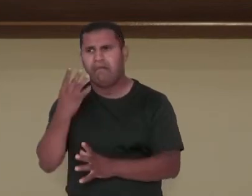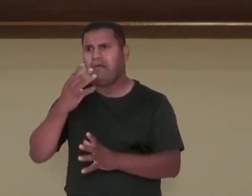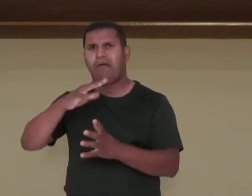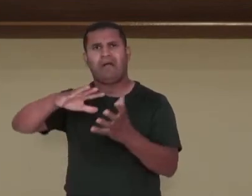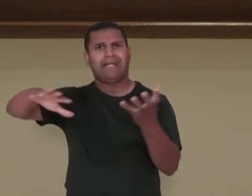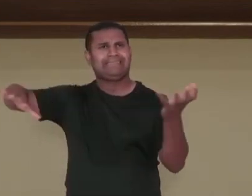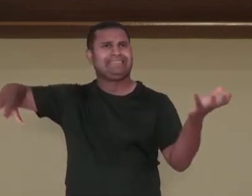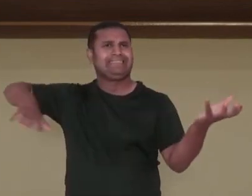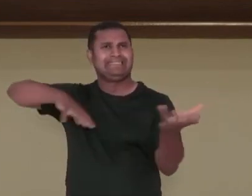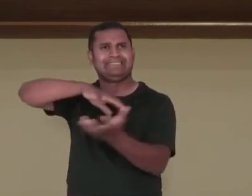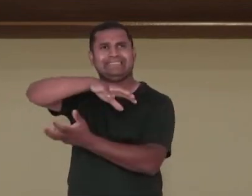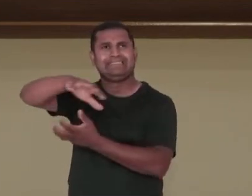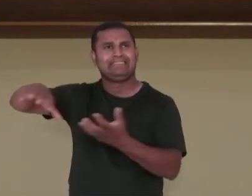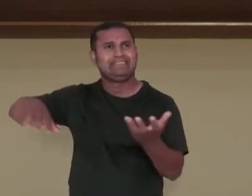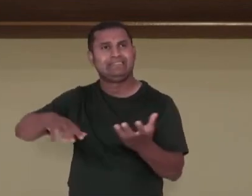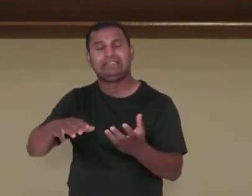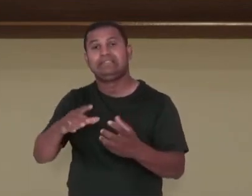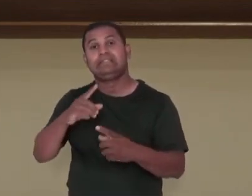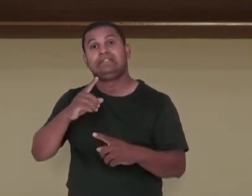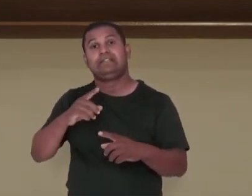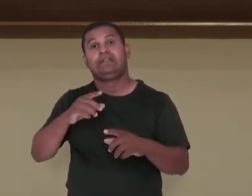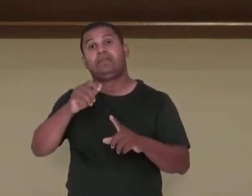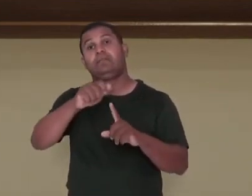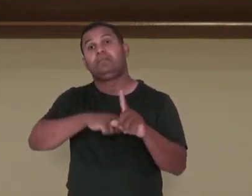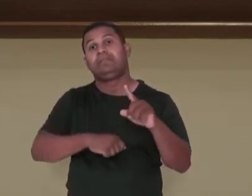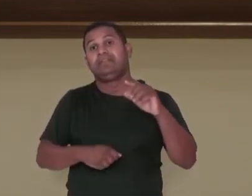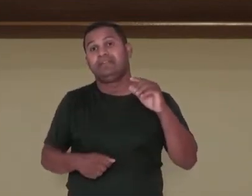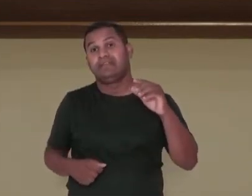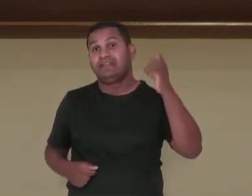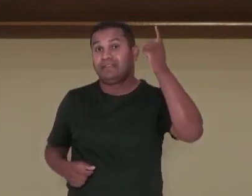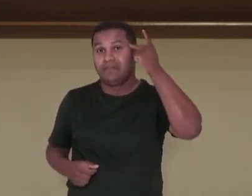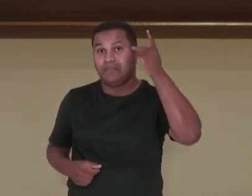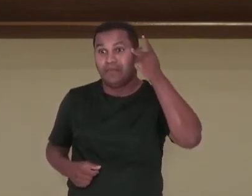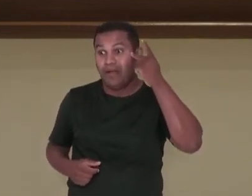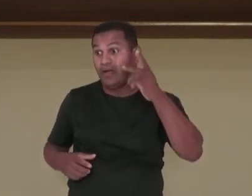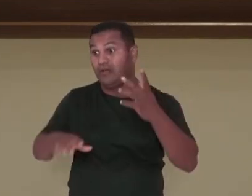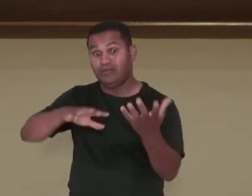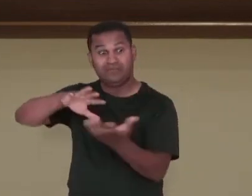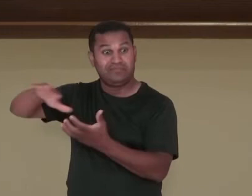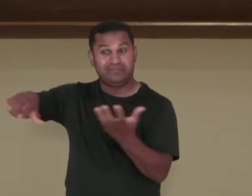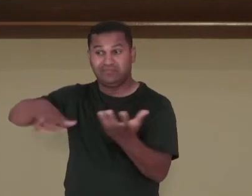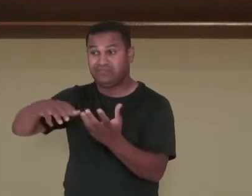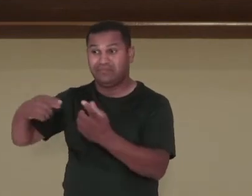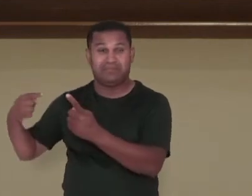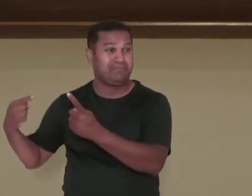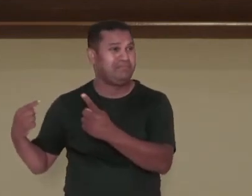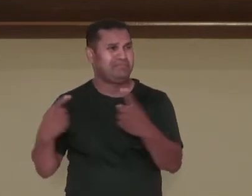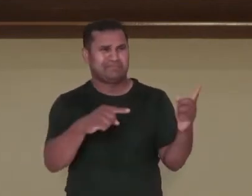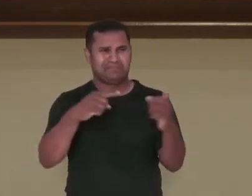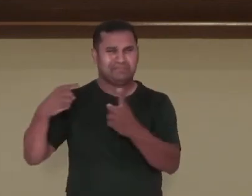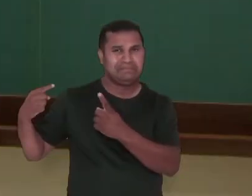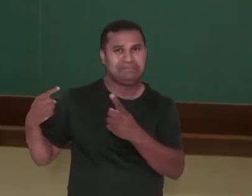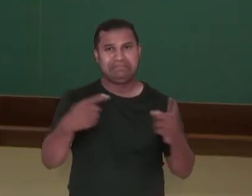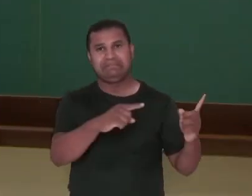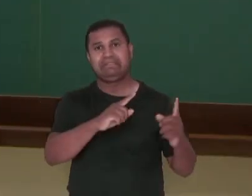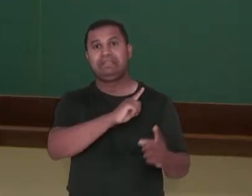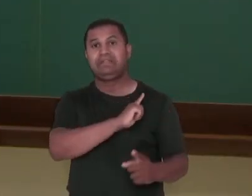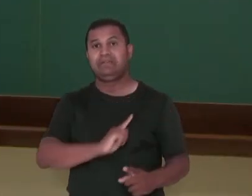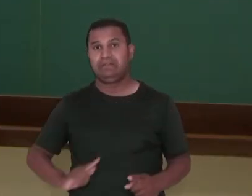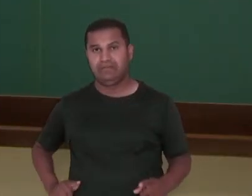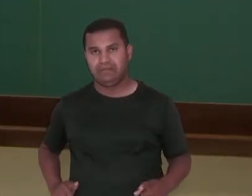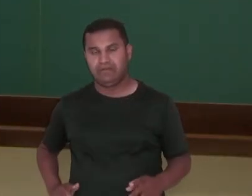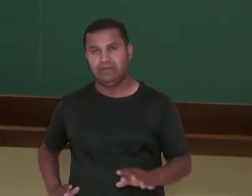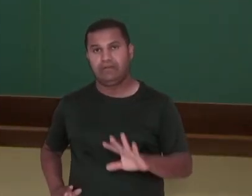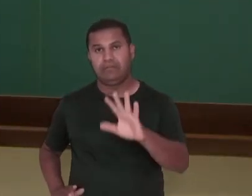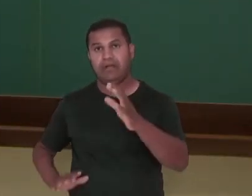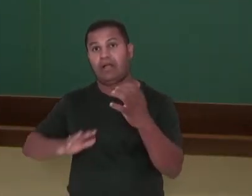geral em São Paulo, que logo se espalhou por várias outras regiões do país. Não esquecendo que não era todo